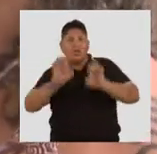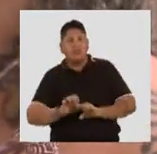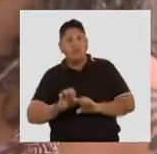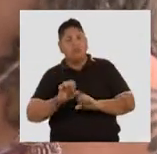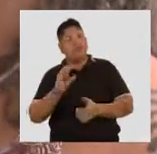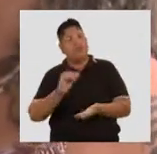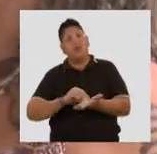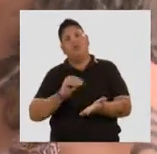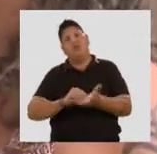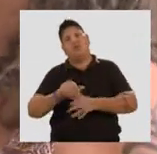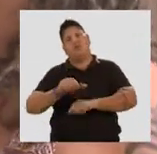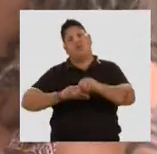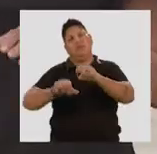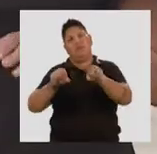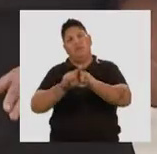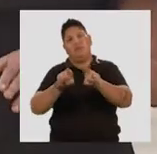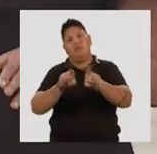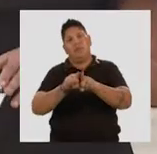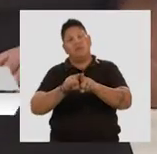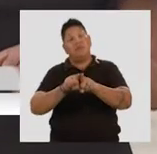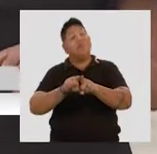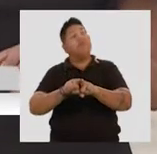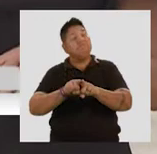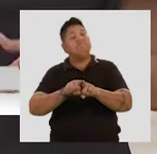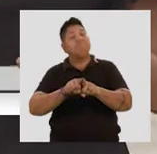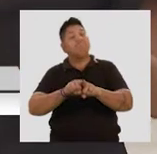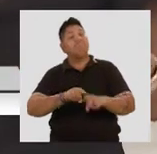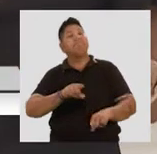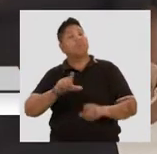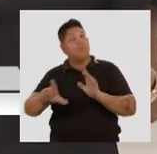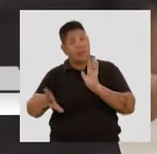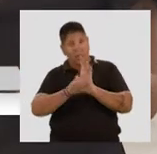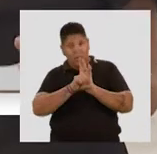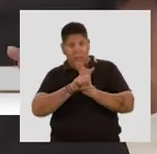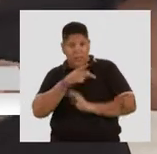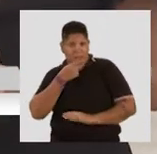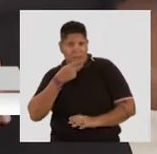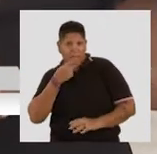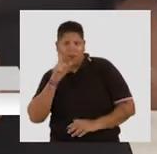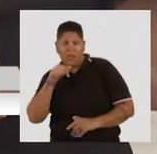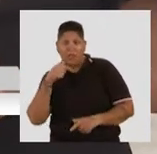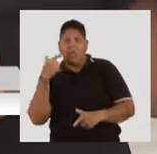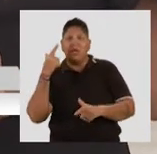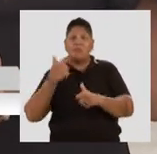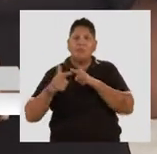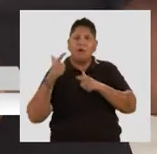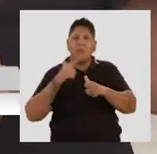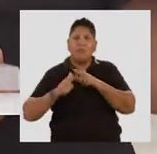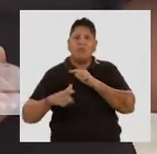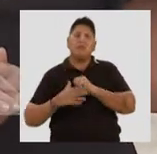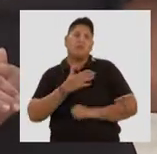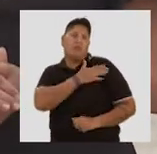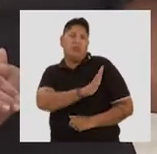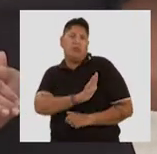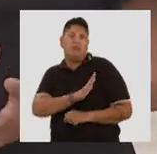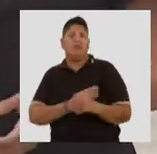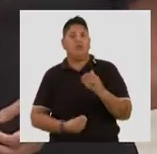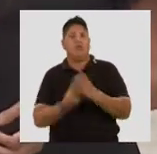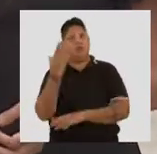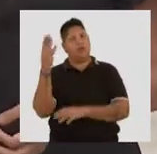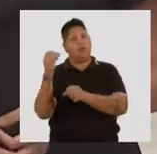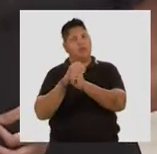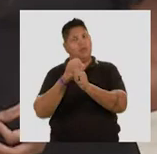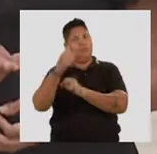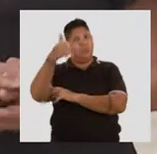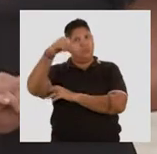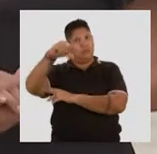As estruturas não foram alteradas. A lei que criminaliza a discriminação ou preconceito de raça, cor ou etnia foi